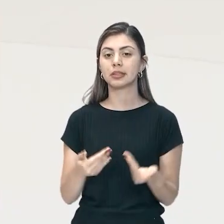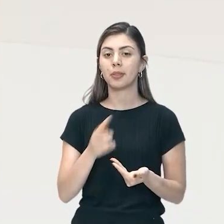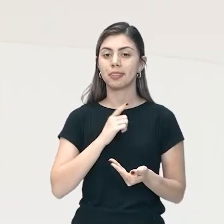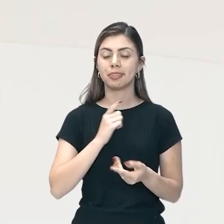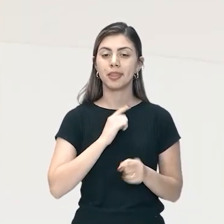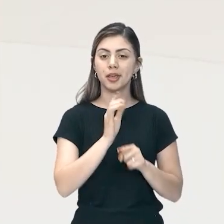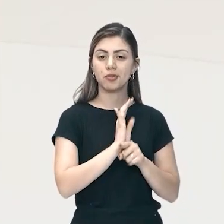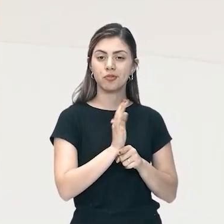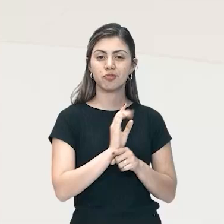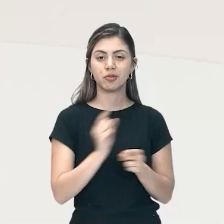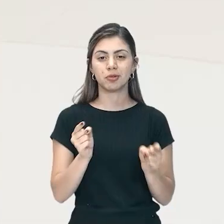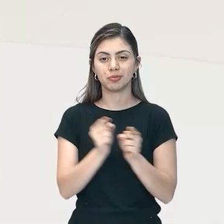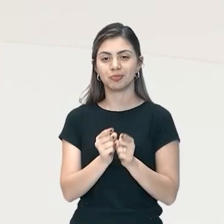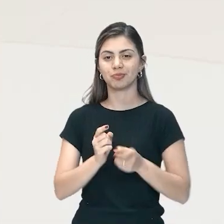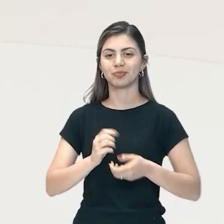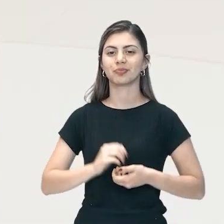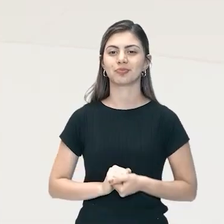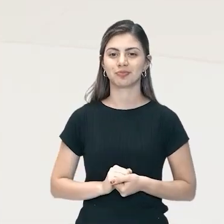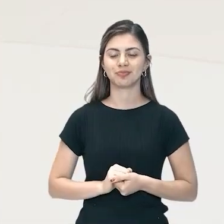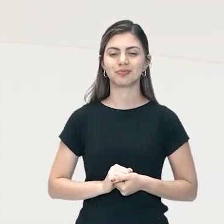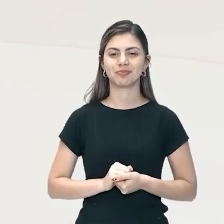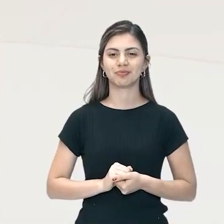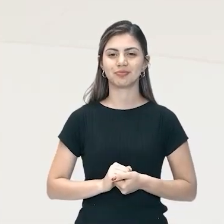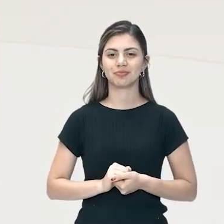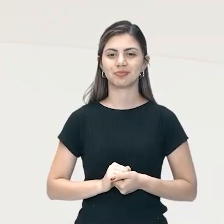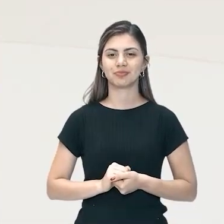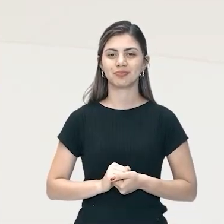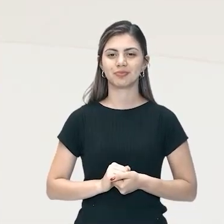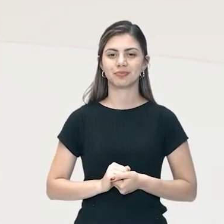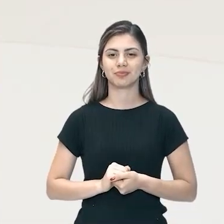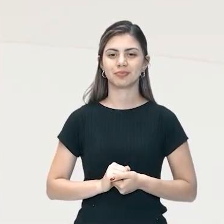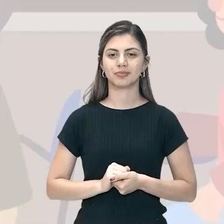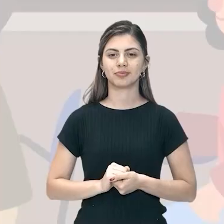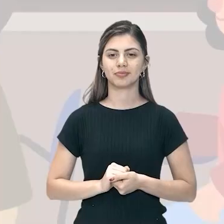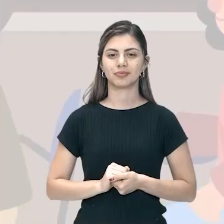animação muito bacana para você. Roda aí na tela.